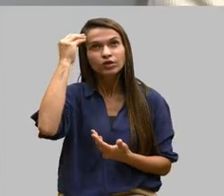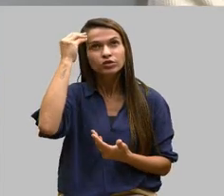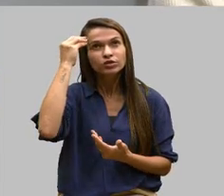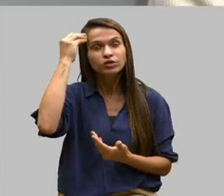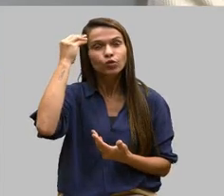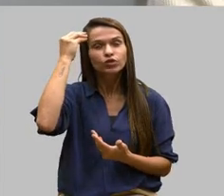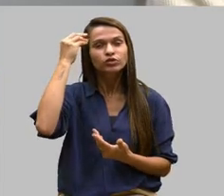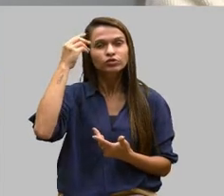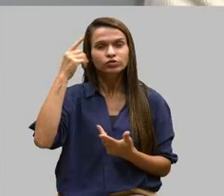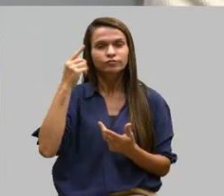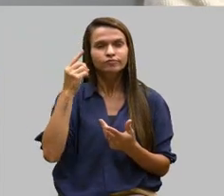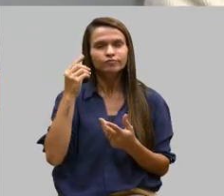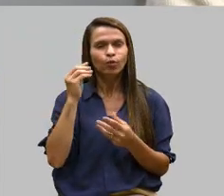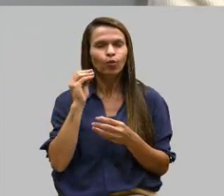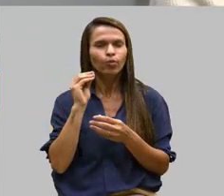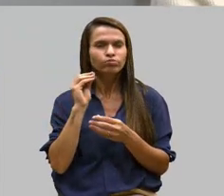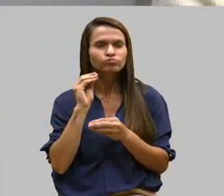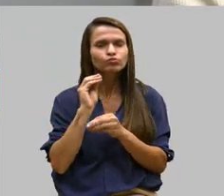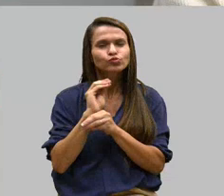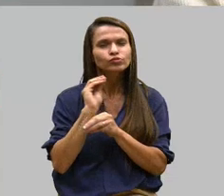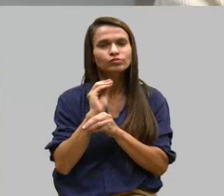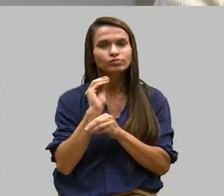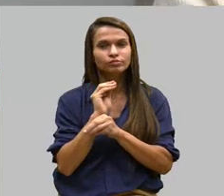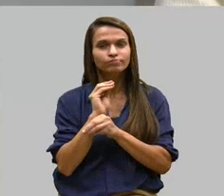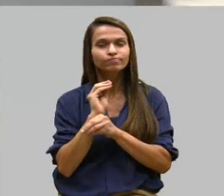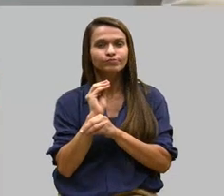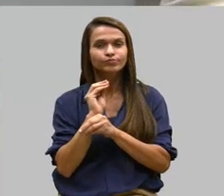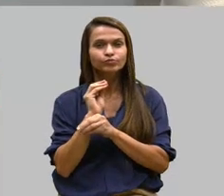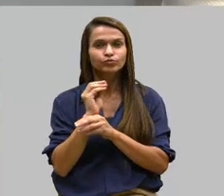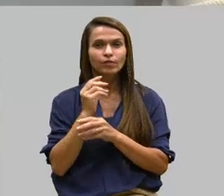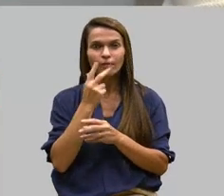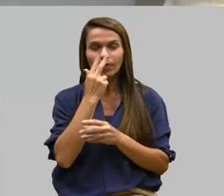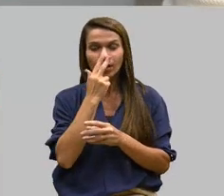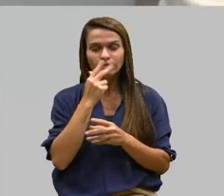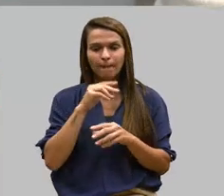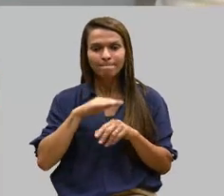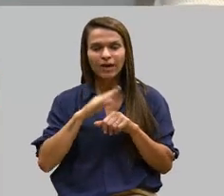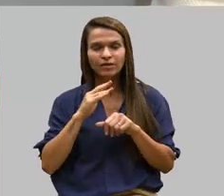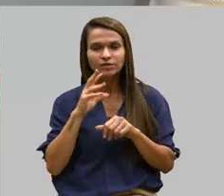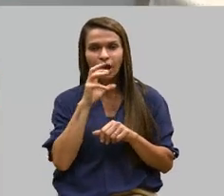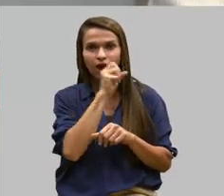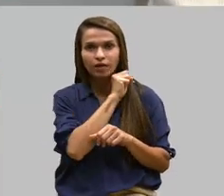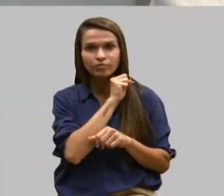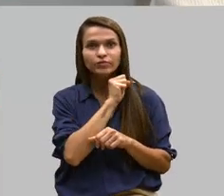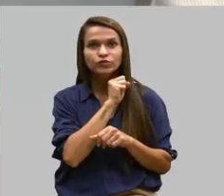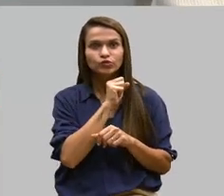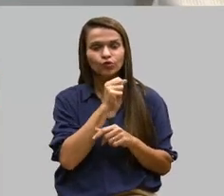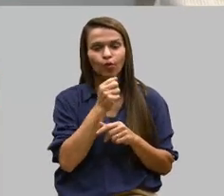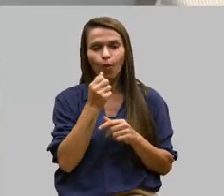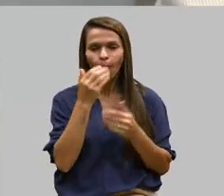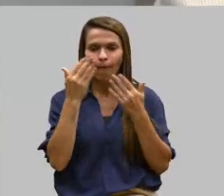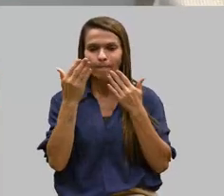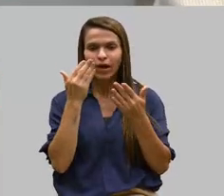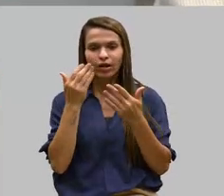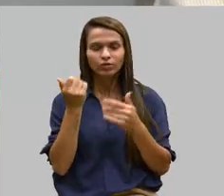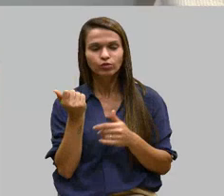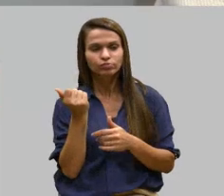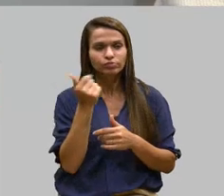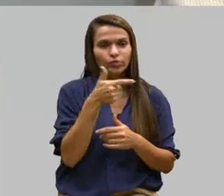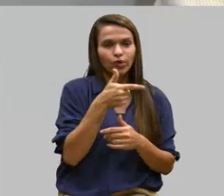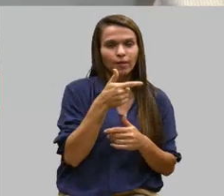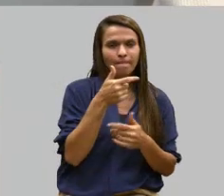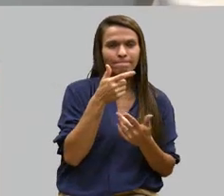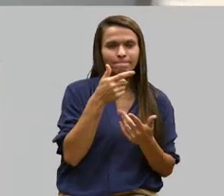as suas adaptações talvez sejam muito mais rápidas e tranquilas do que aqueles que enfrentam a deficiência intelectual